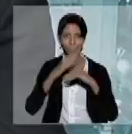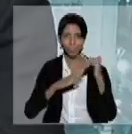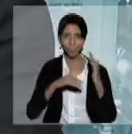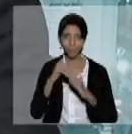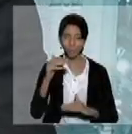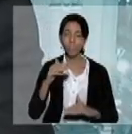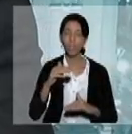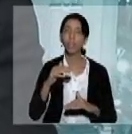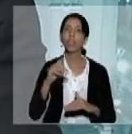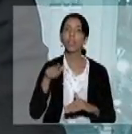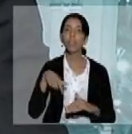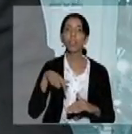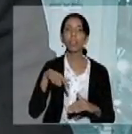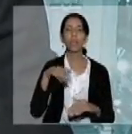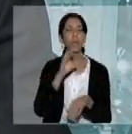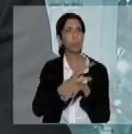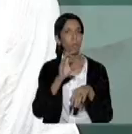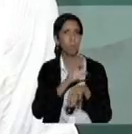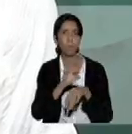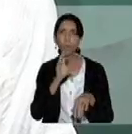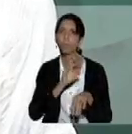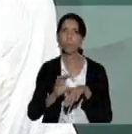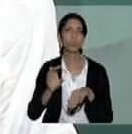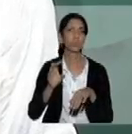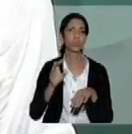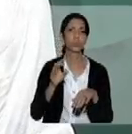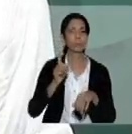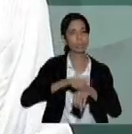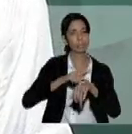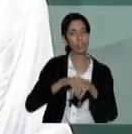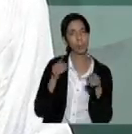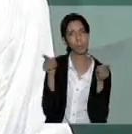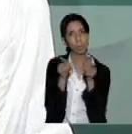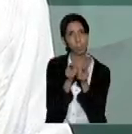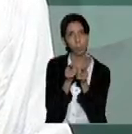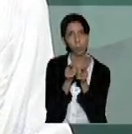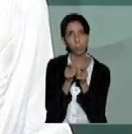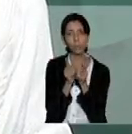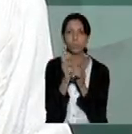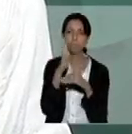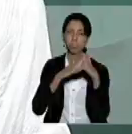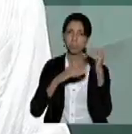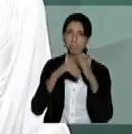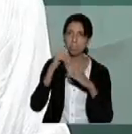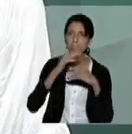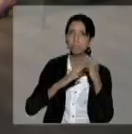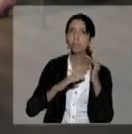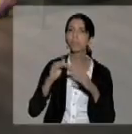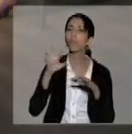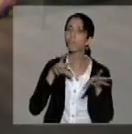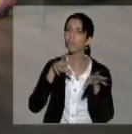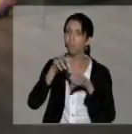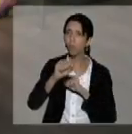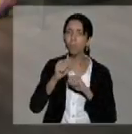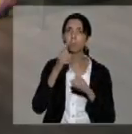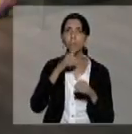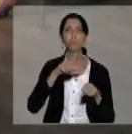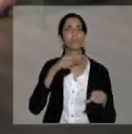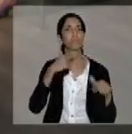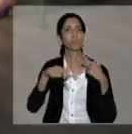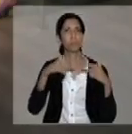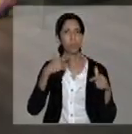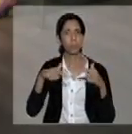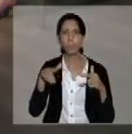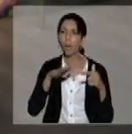a gente sabe que a educação profissional, ela envolve cursos de curta duração, aqueles de qualificação profissional, que forma para o trabalho,